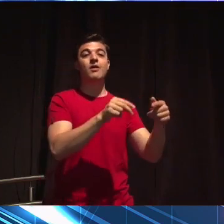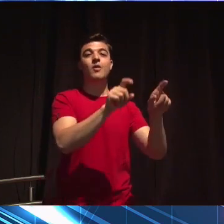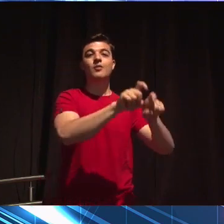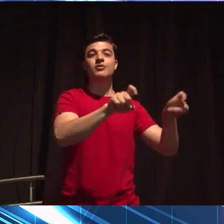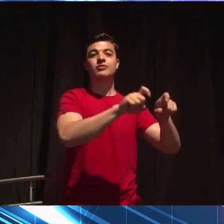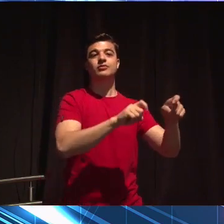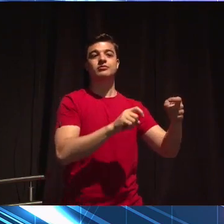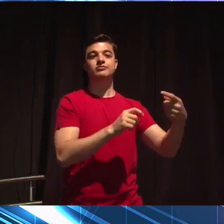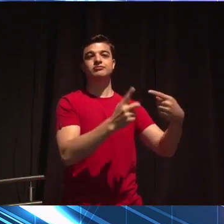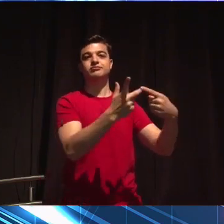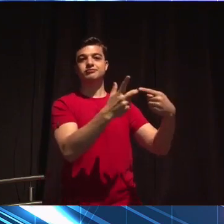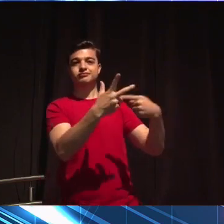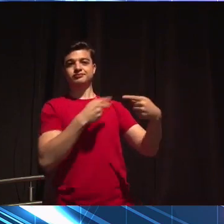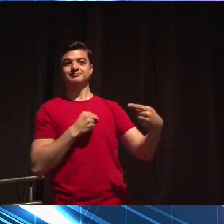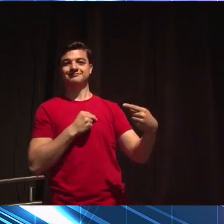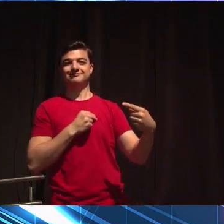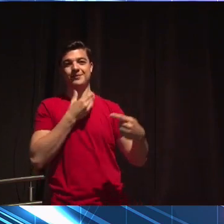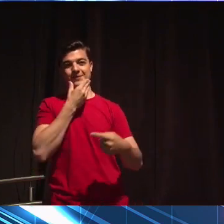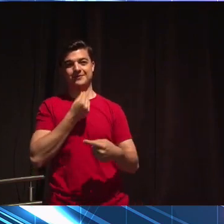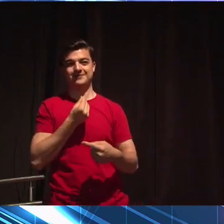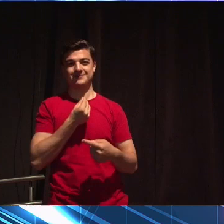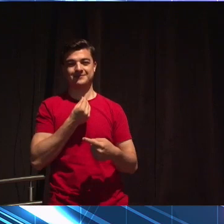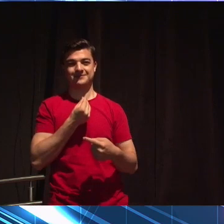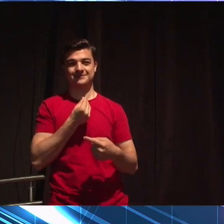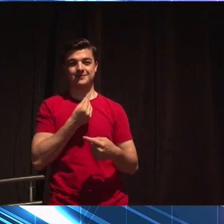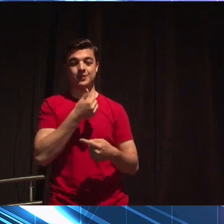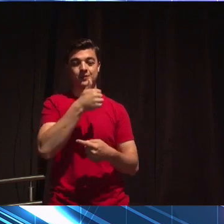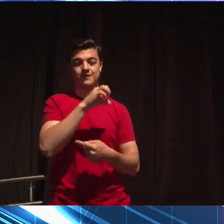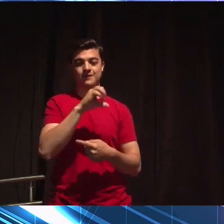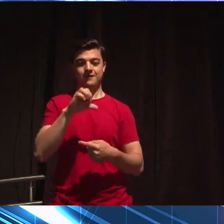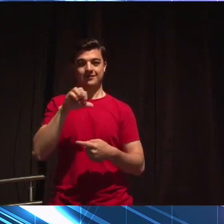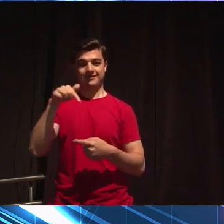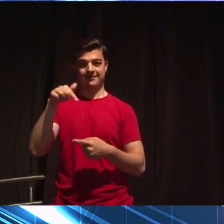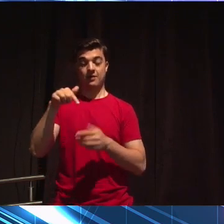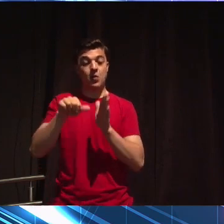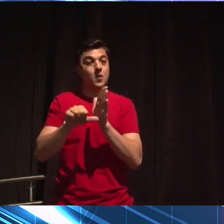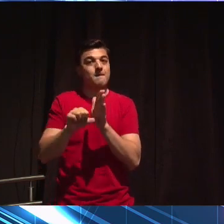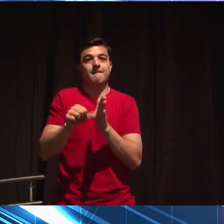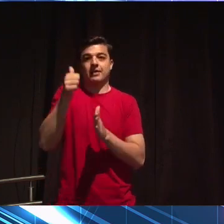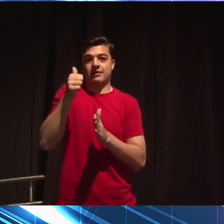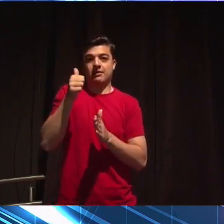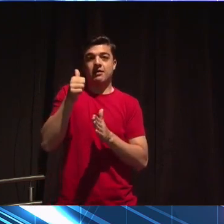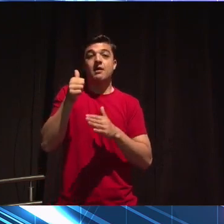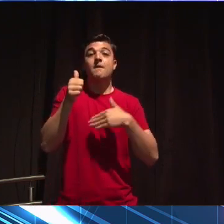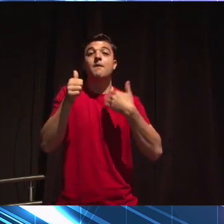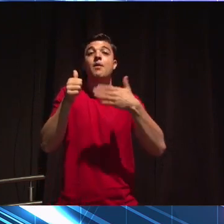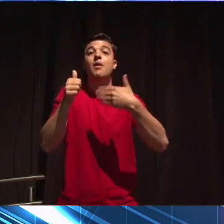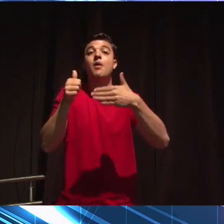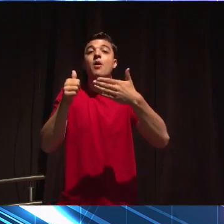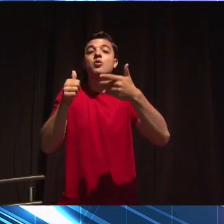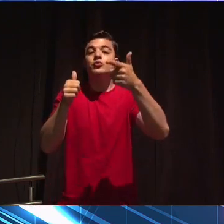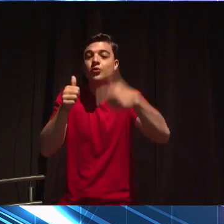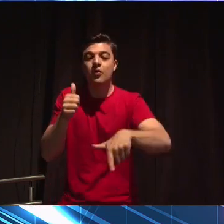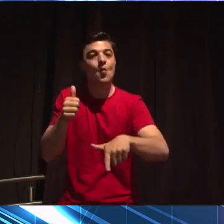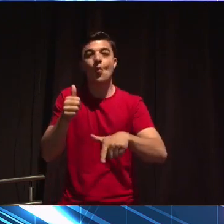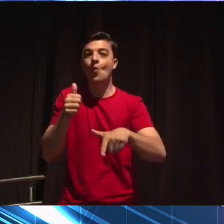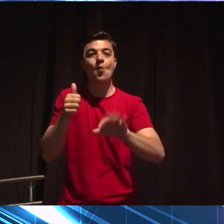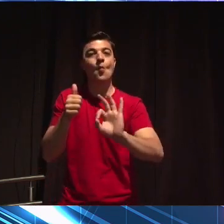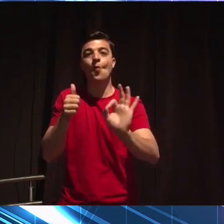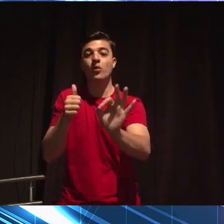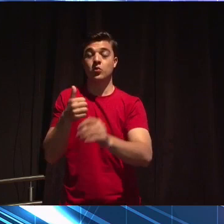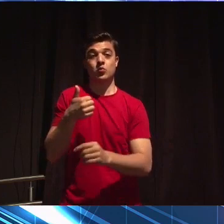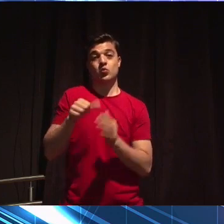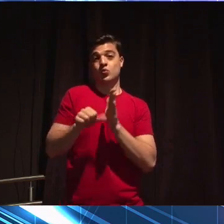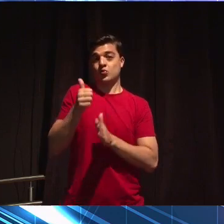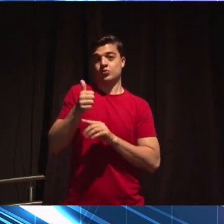humano ganhou de um supercomputador. Desde 97 não houve mais vitória, né, pública de um supercomputador contra um